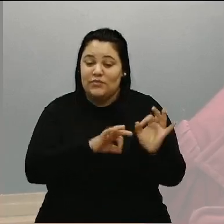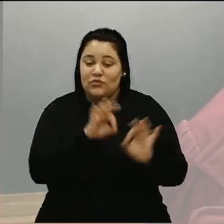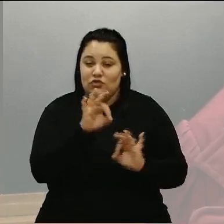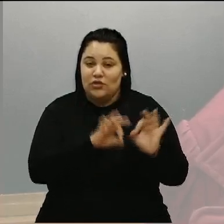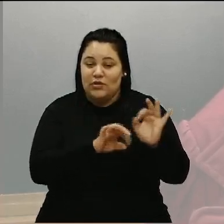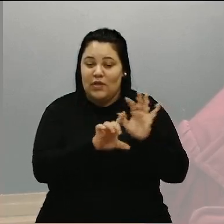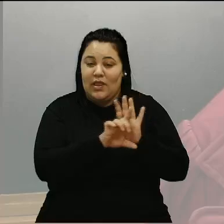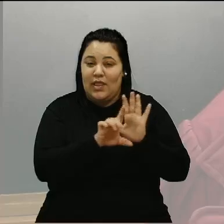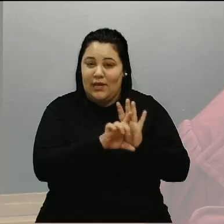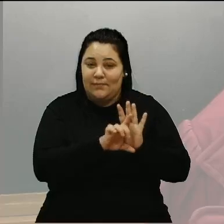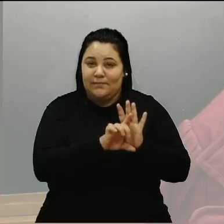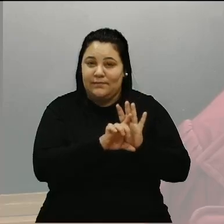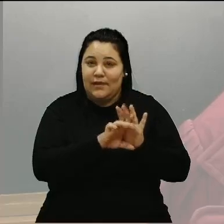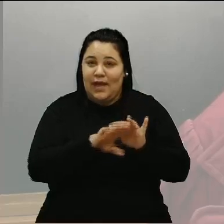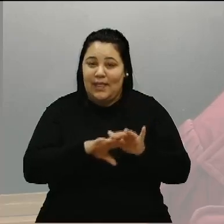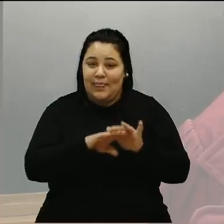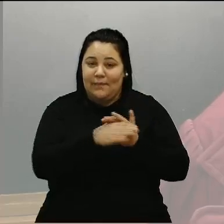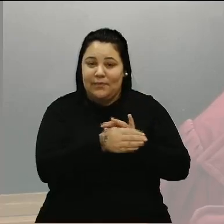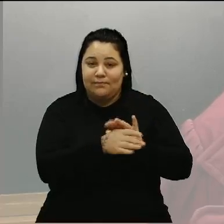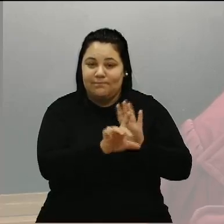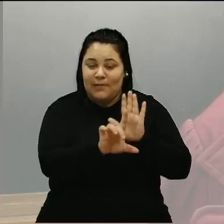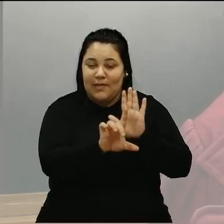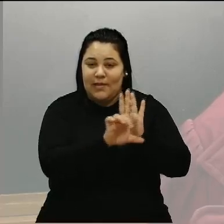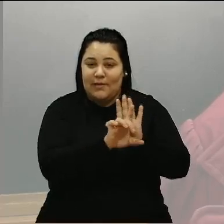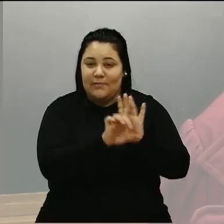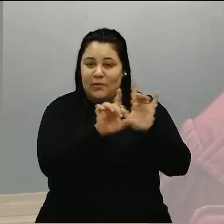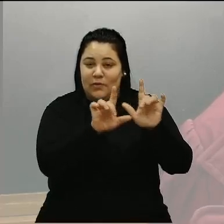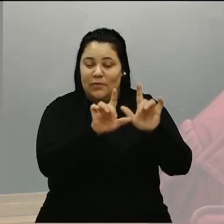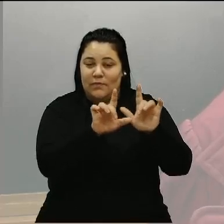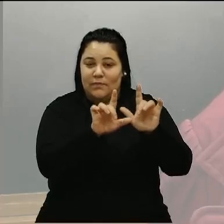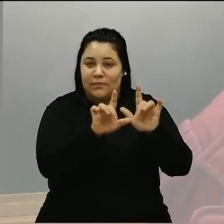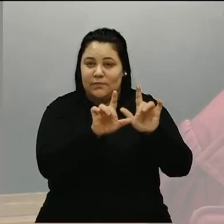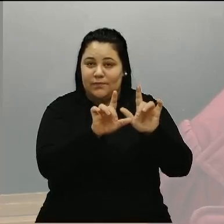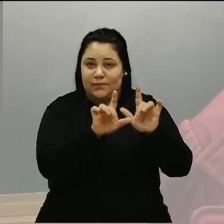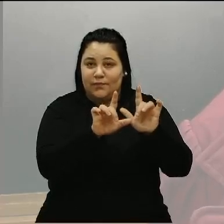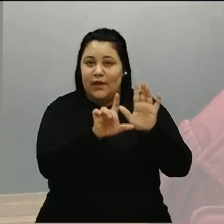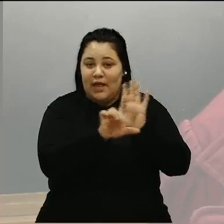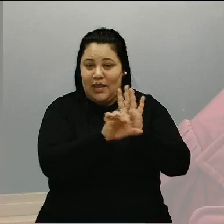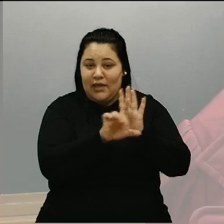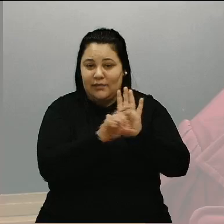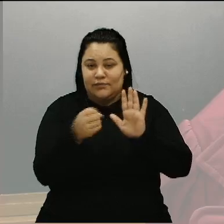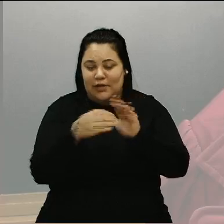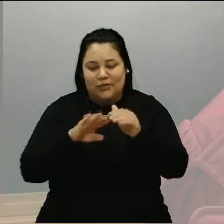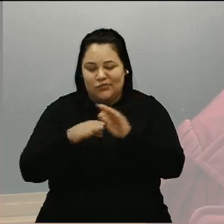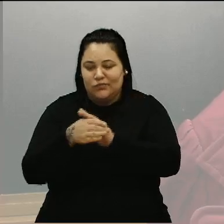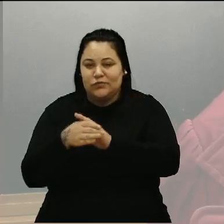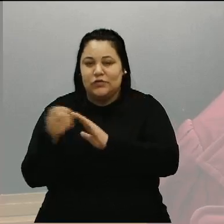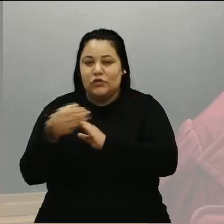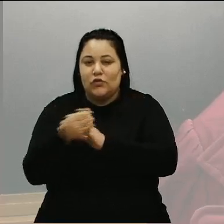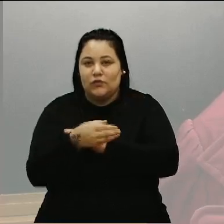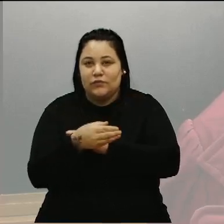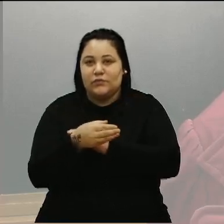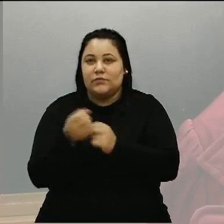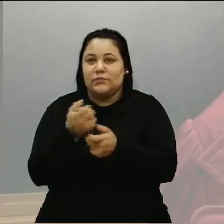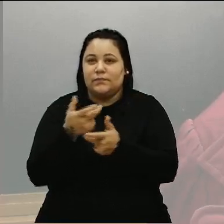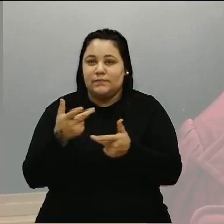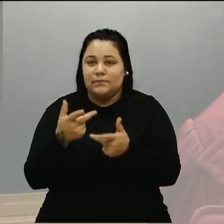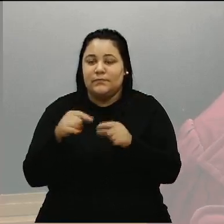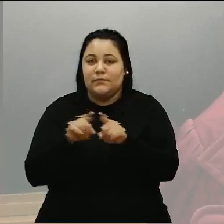lei adequa a legislação local aos novos marcos federais e também amplia